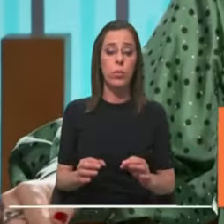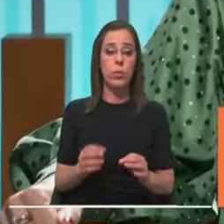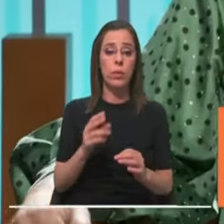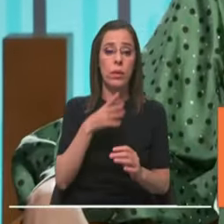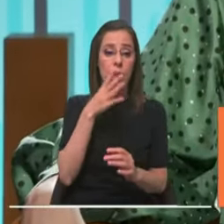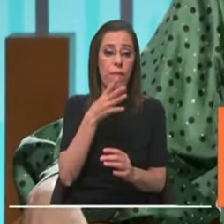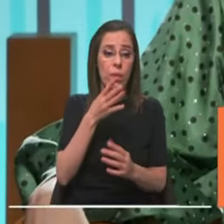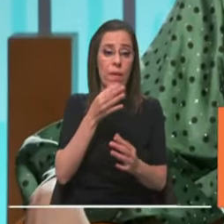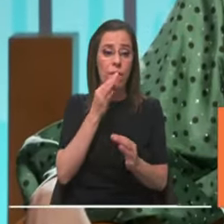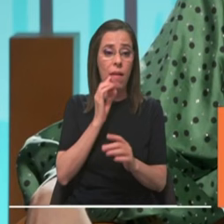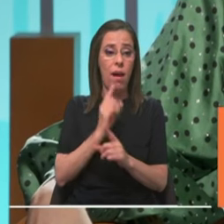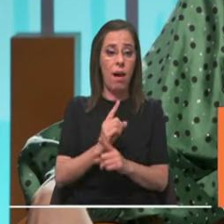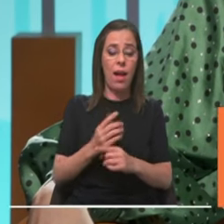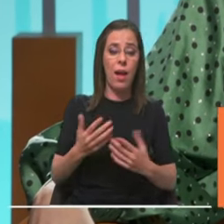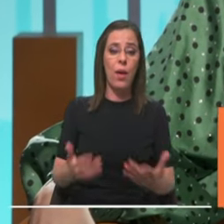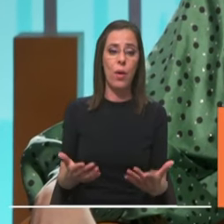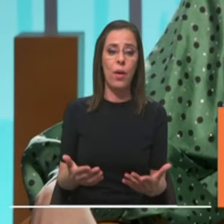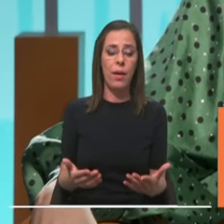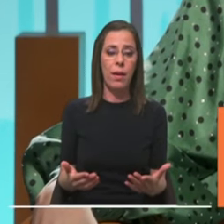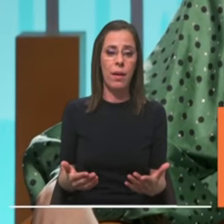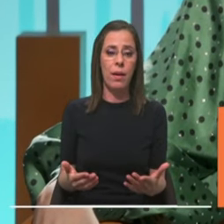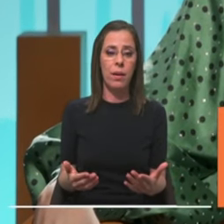acabámos de dizer e